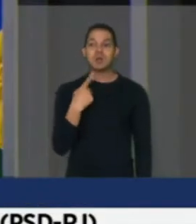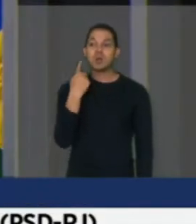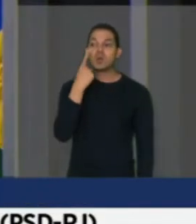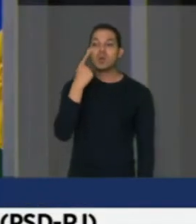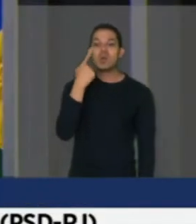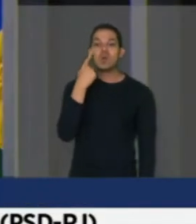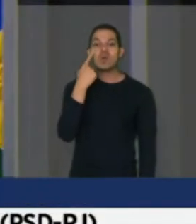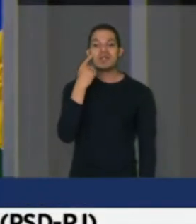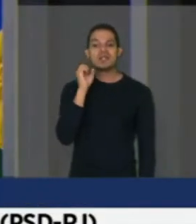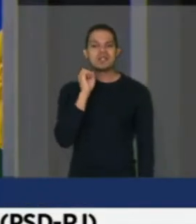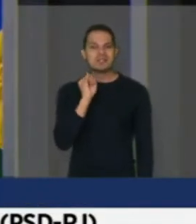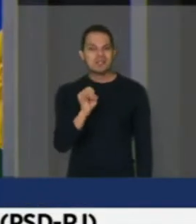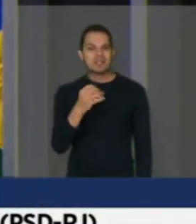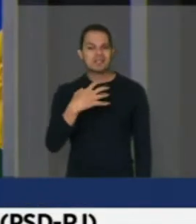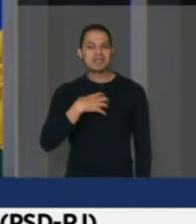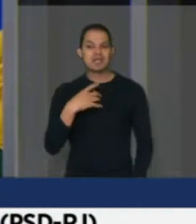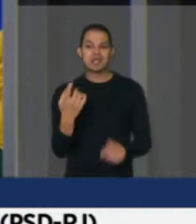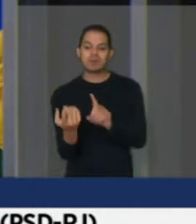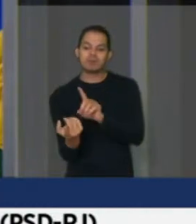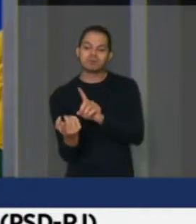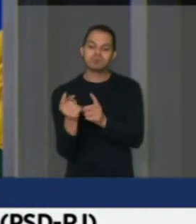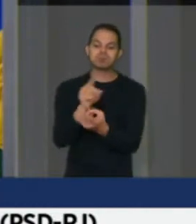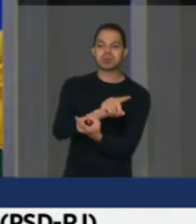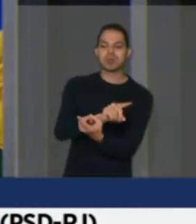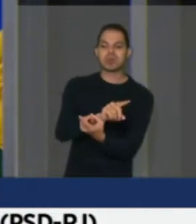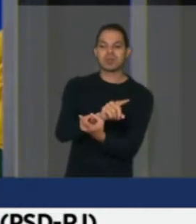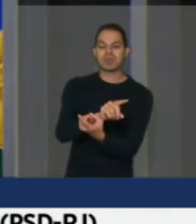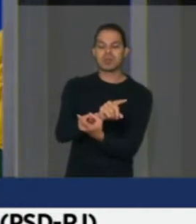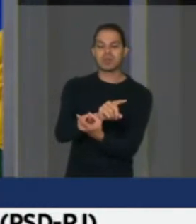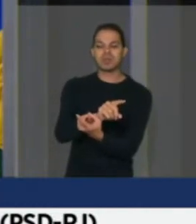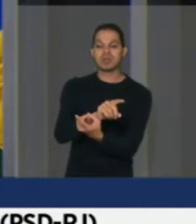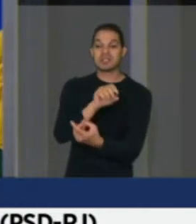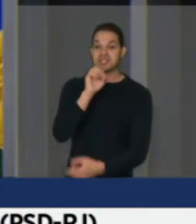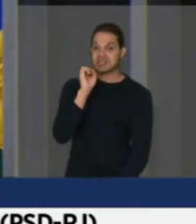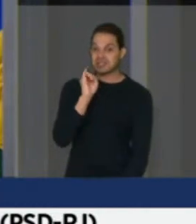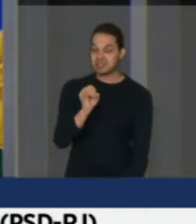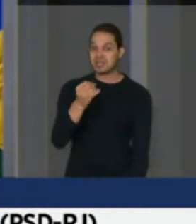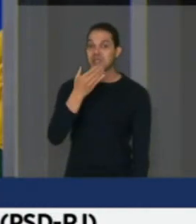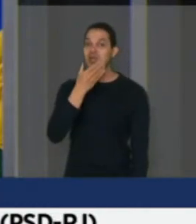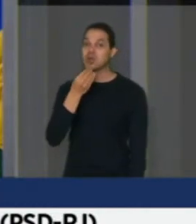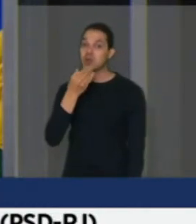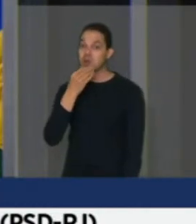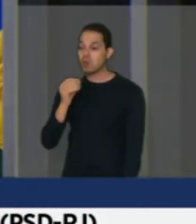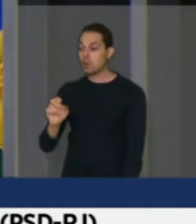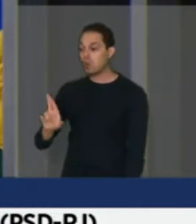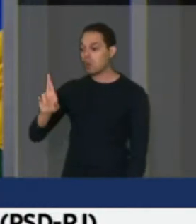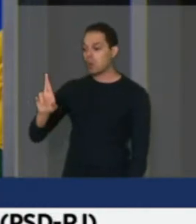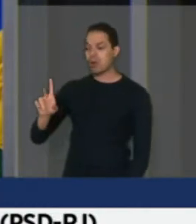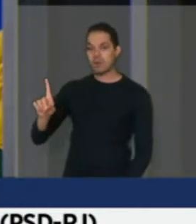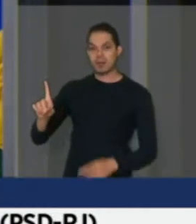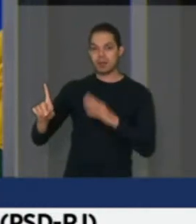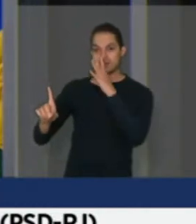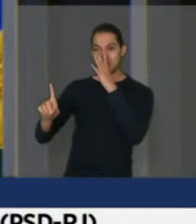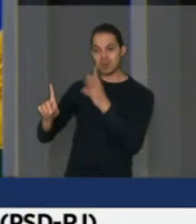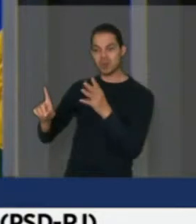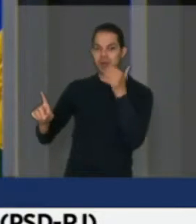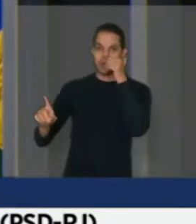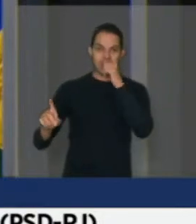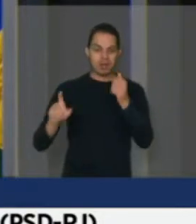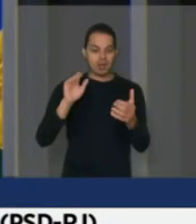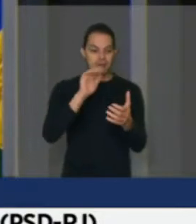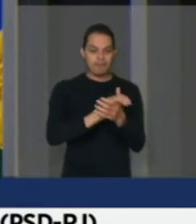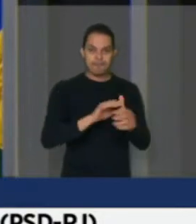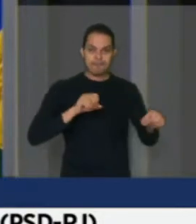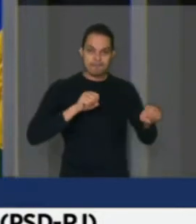se fosse uma situação invertida, se fosse um homem sendo acusado, se esse tipo de argumentação